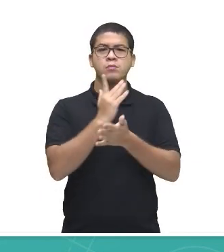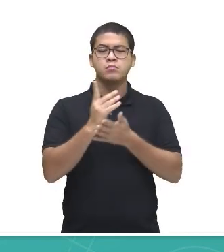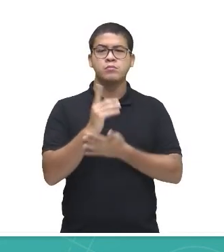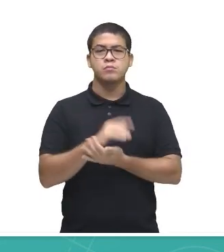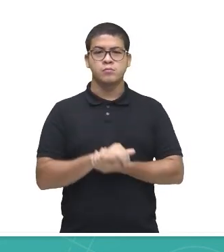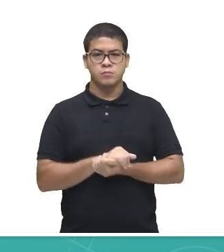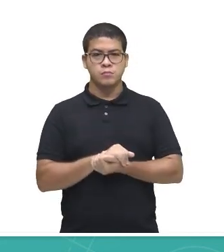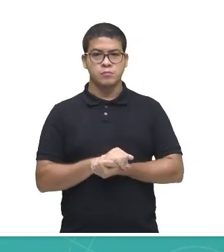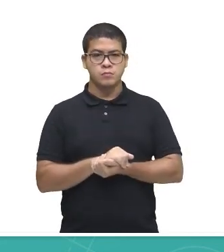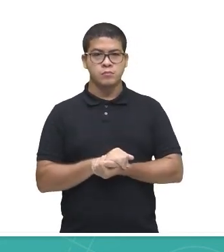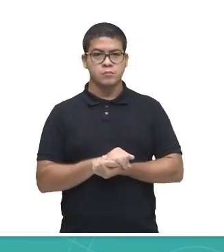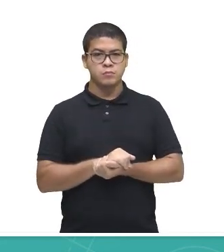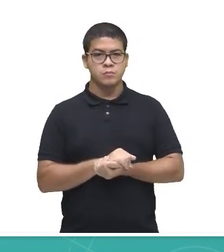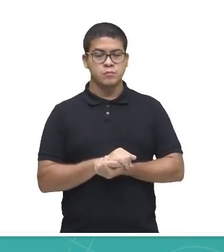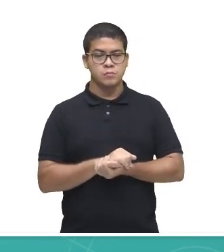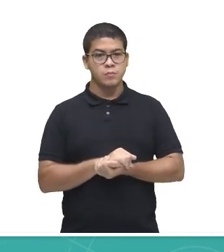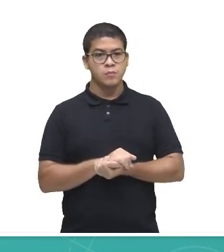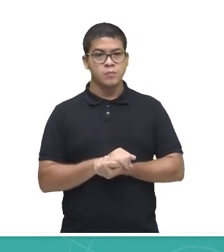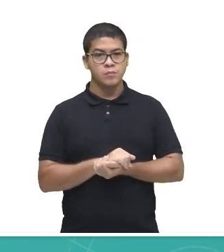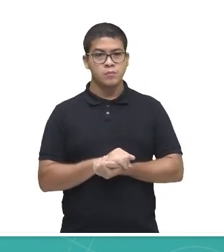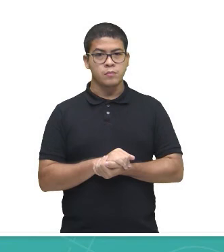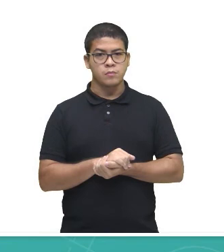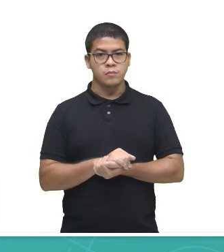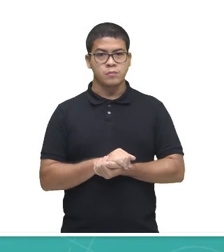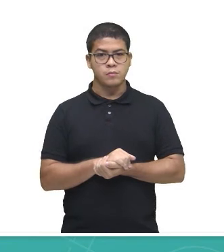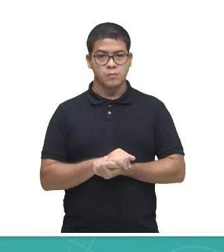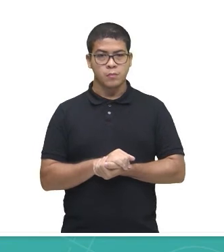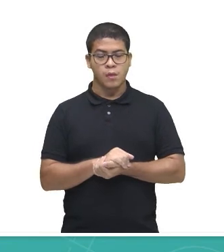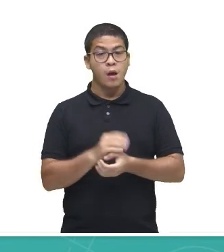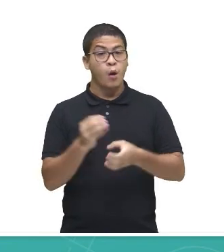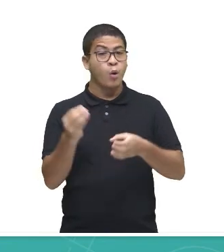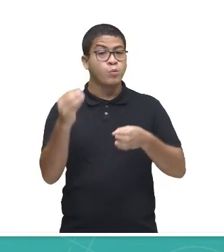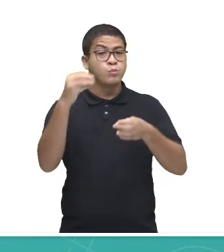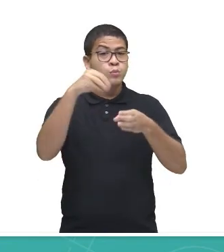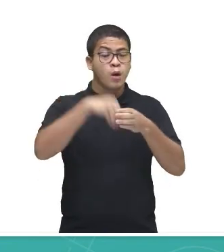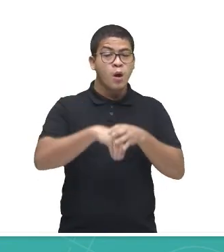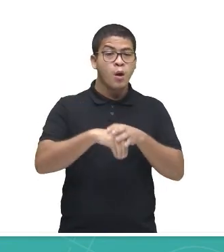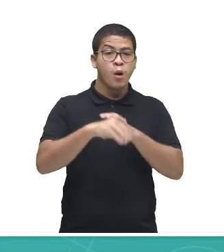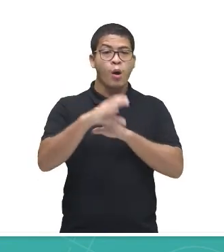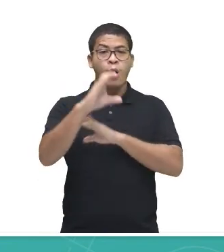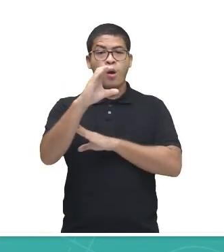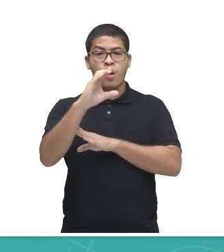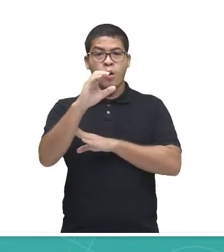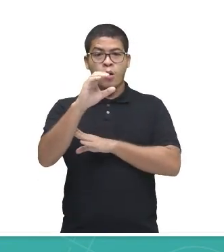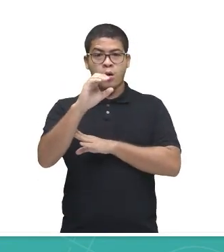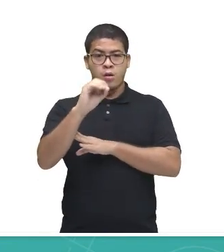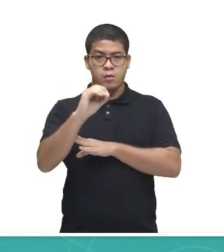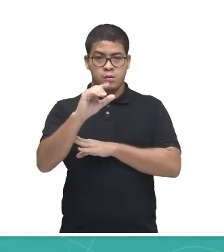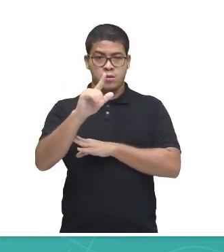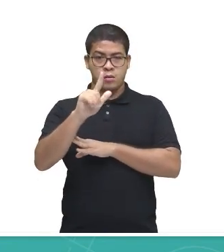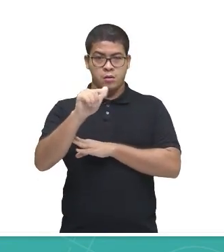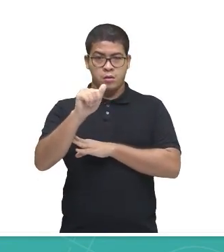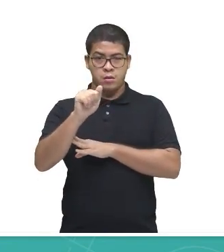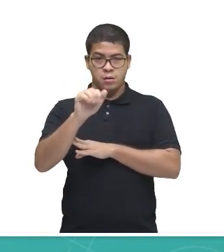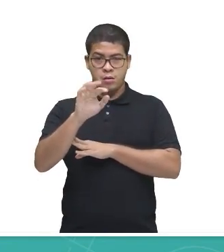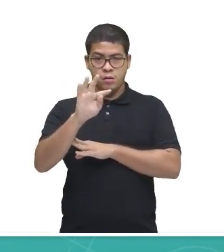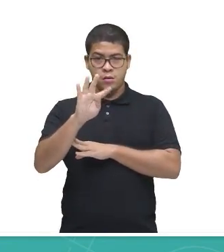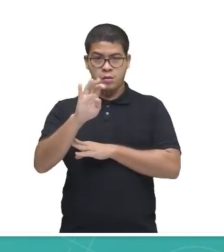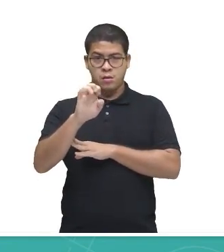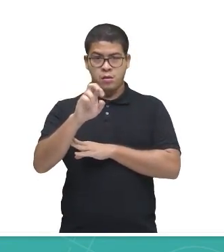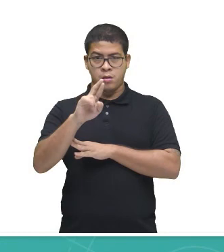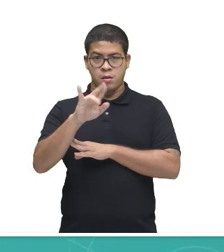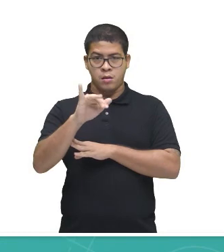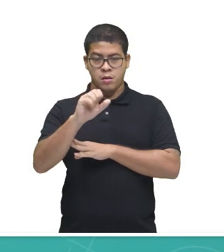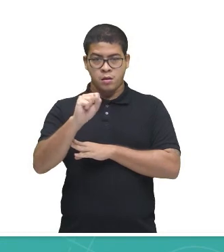os ângulos colaterais internos, ok? E aí, para esses ângulos colaterais